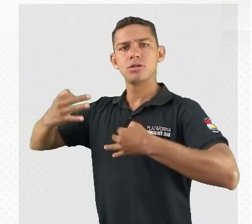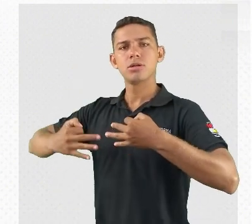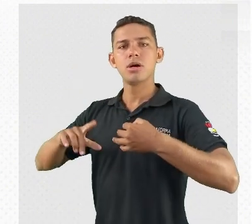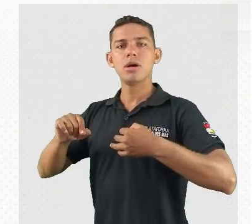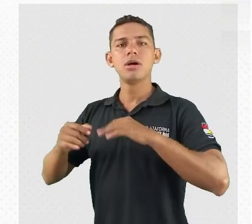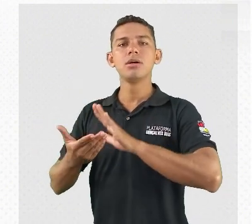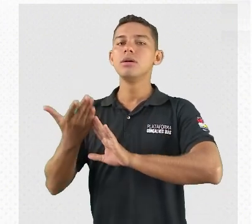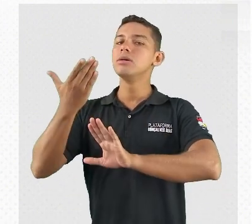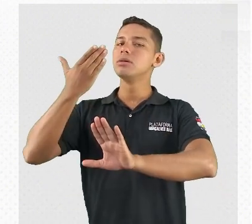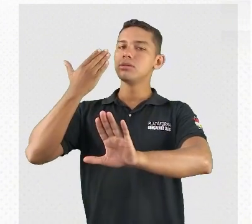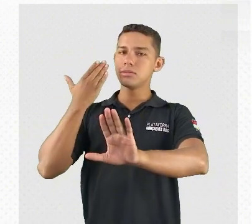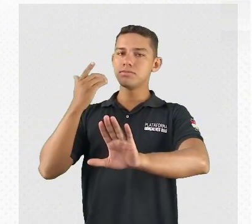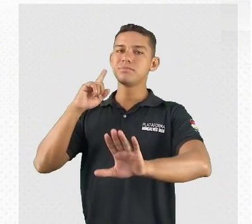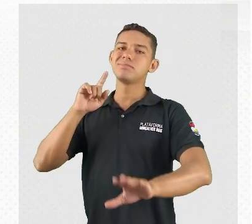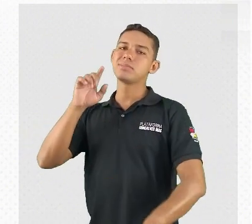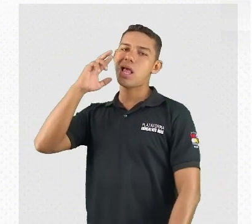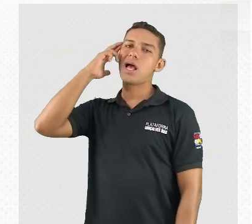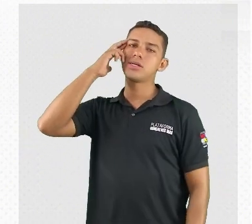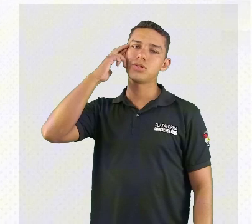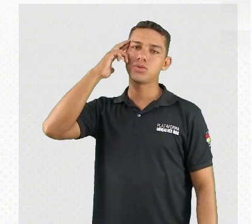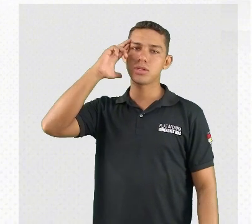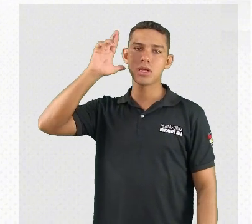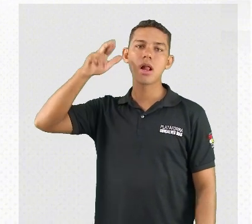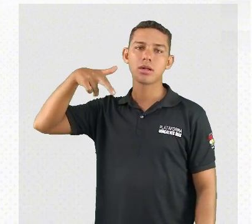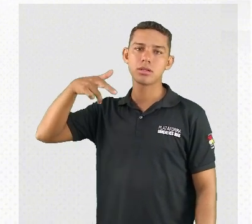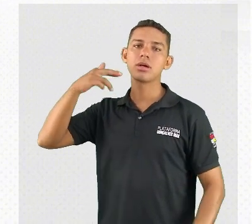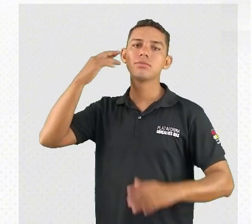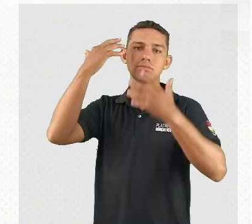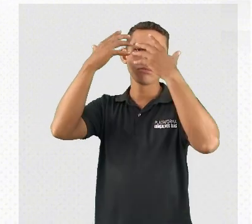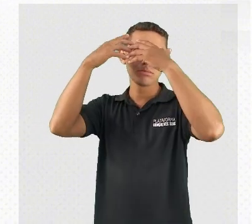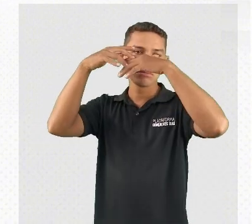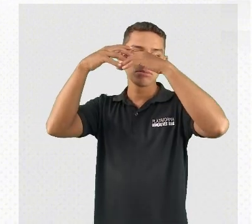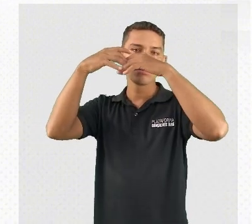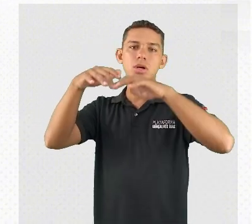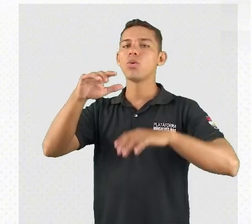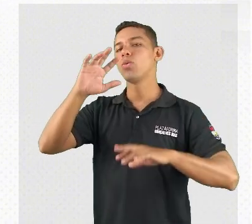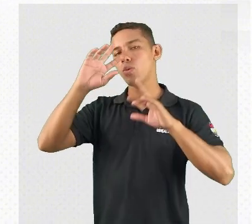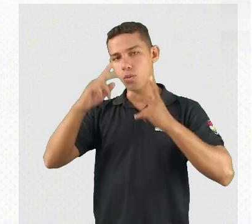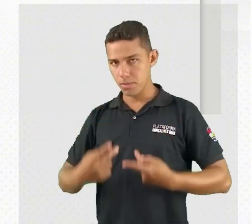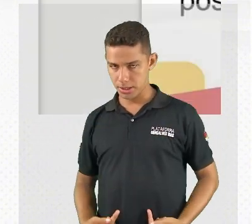de quê? Da racionalidade humana. Ok?